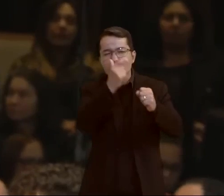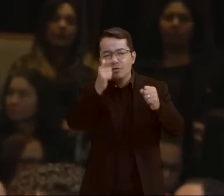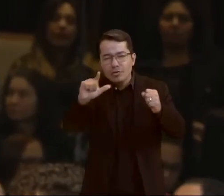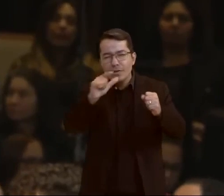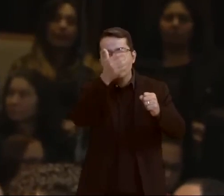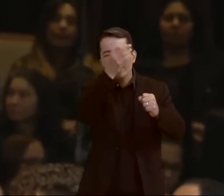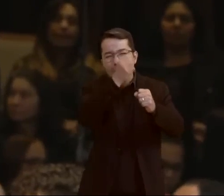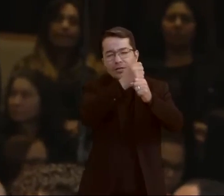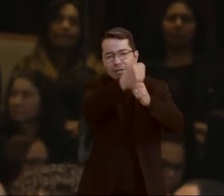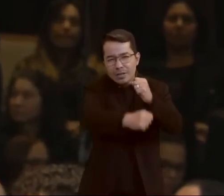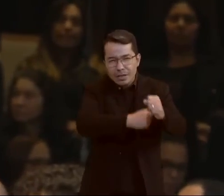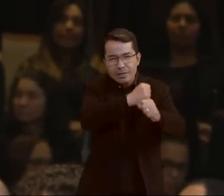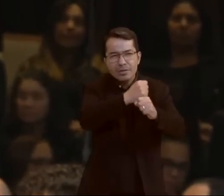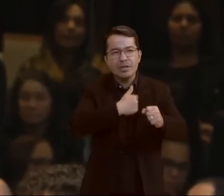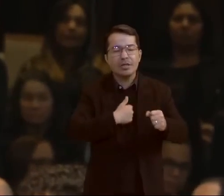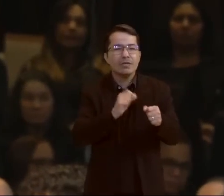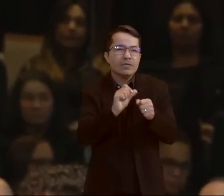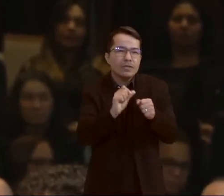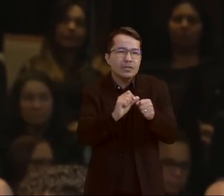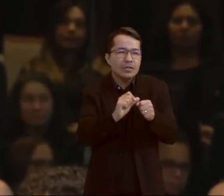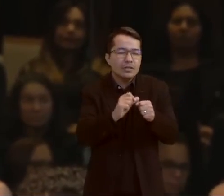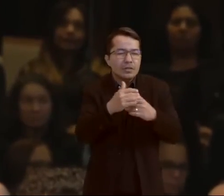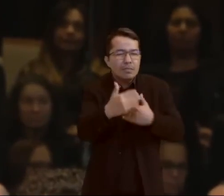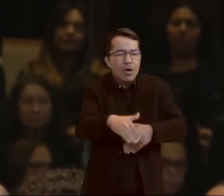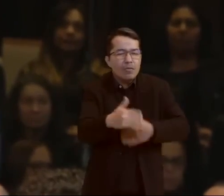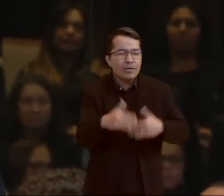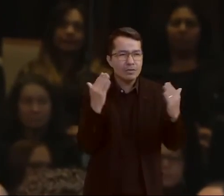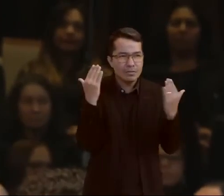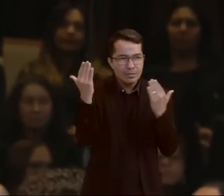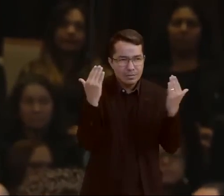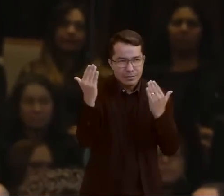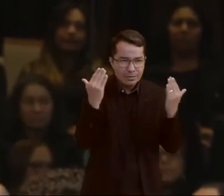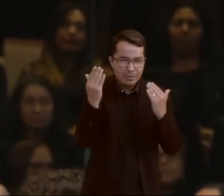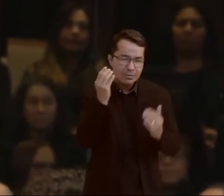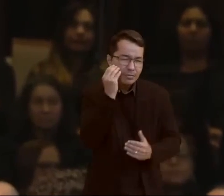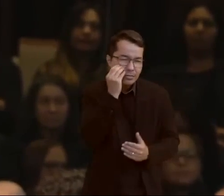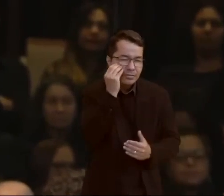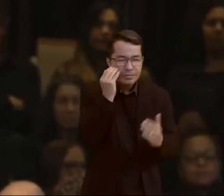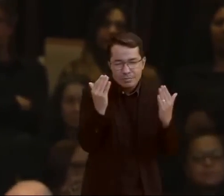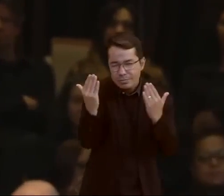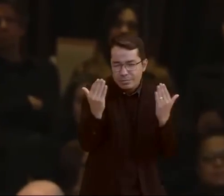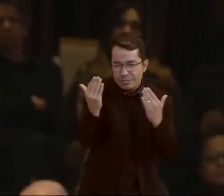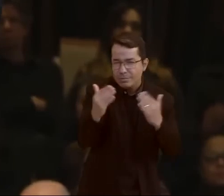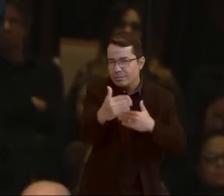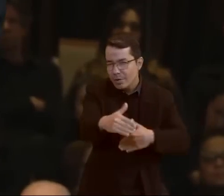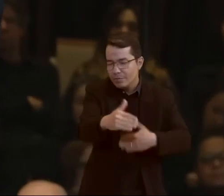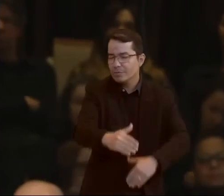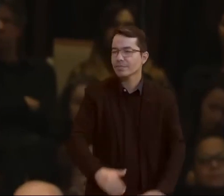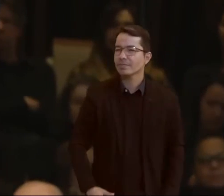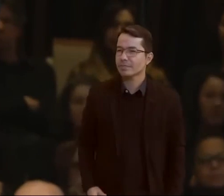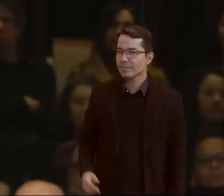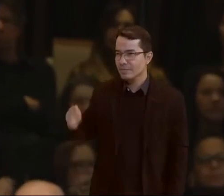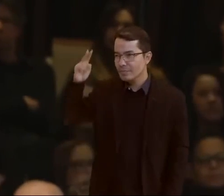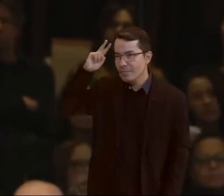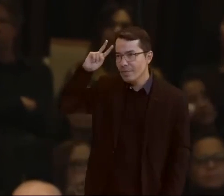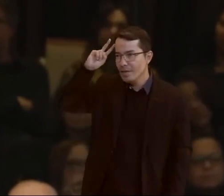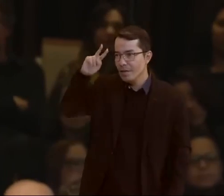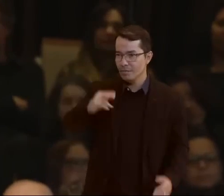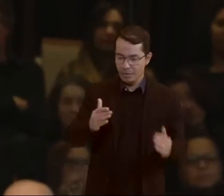É uma coisa minha. Eu comecei o primeiro, um tremendo de um